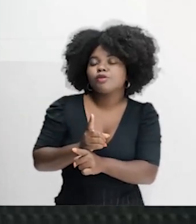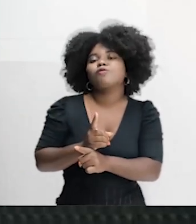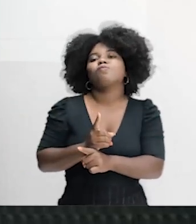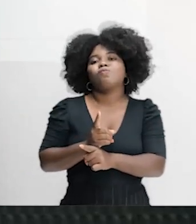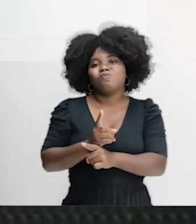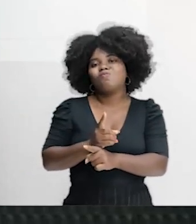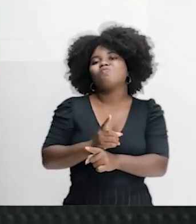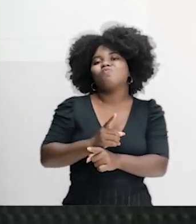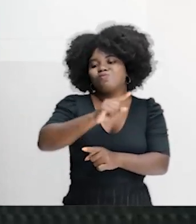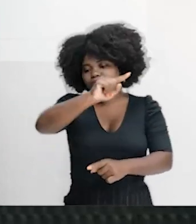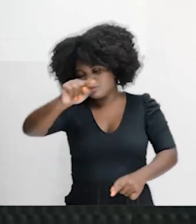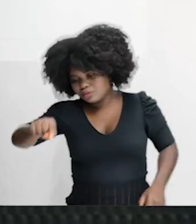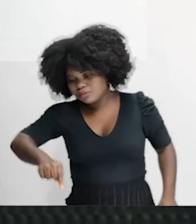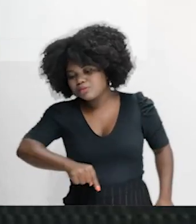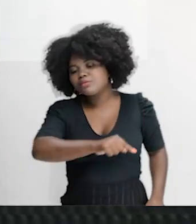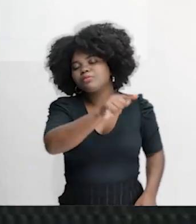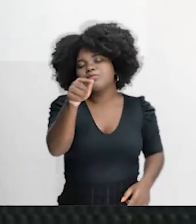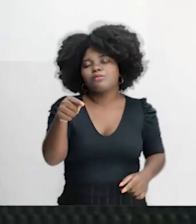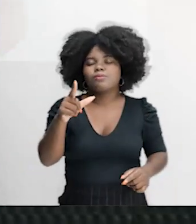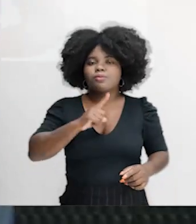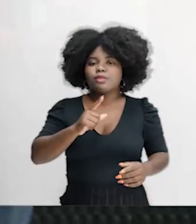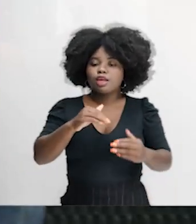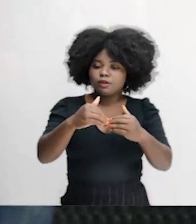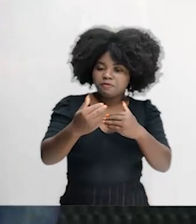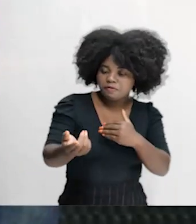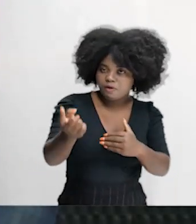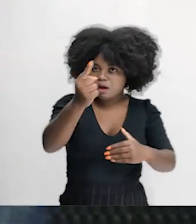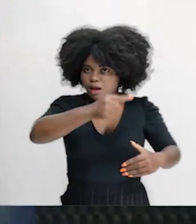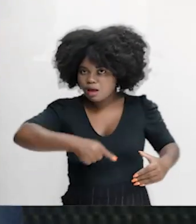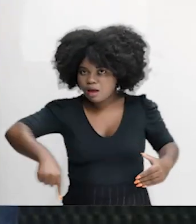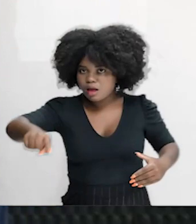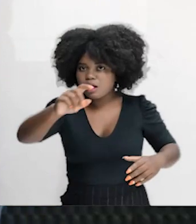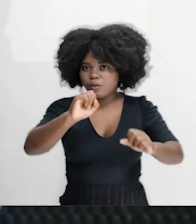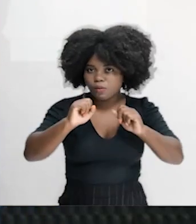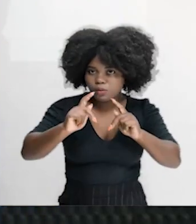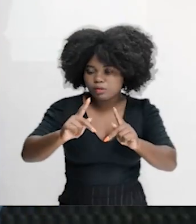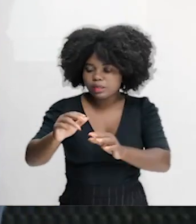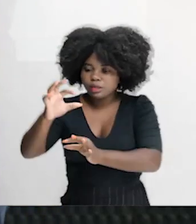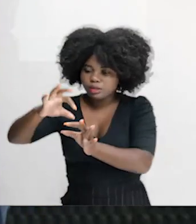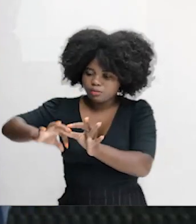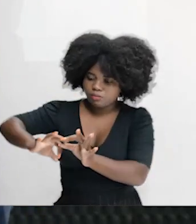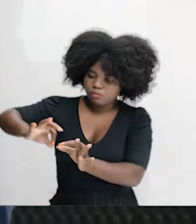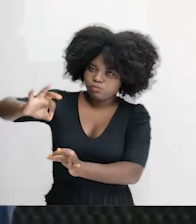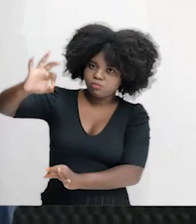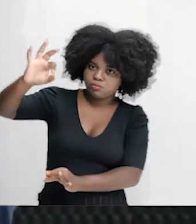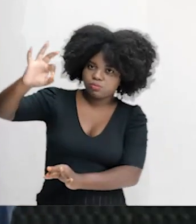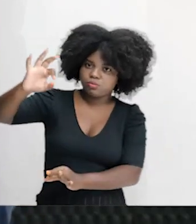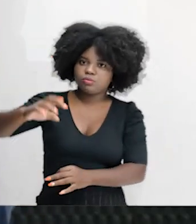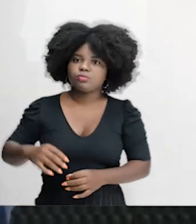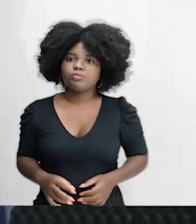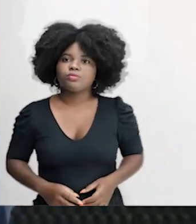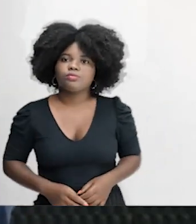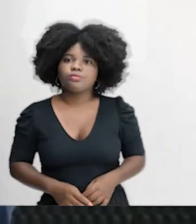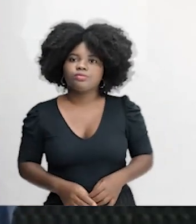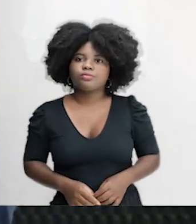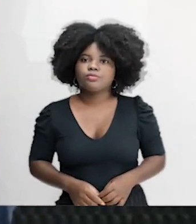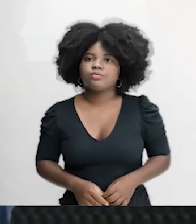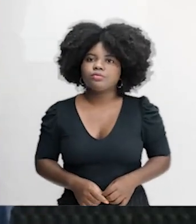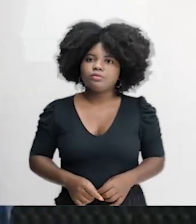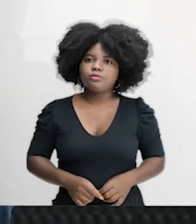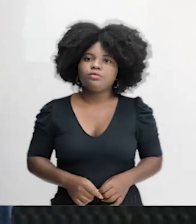dos arcos que estão presentes no ciclo trigonométrico. Então, existe um eixo, que é o eixo das tangentes, que é uma